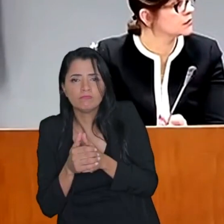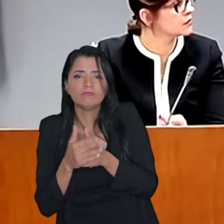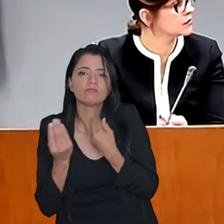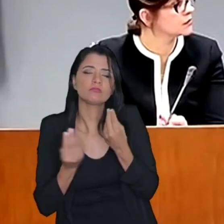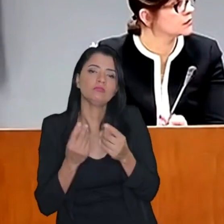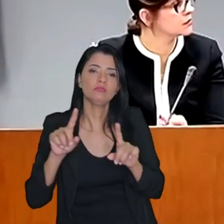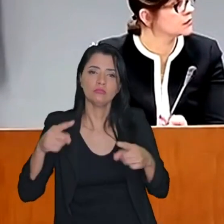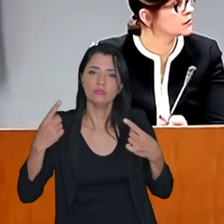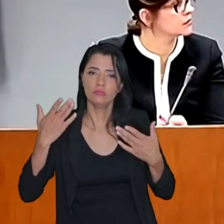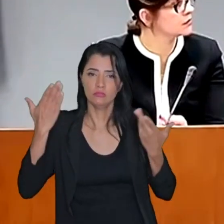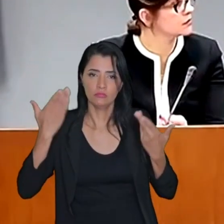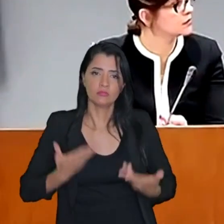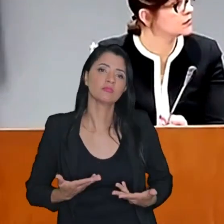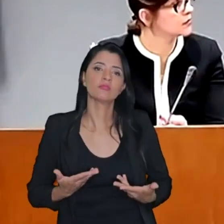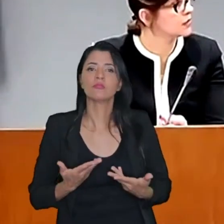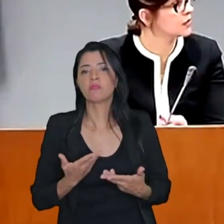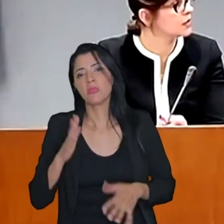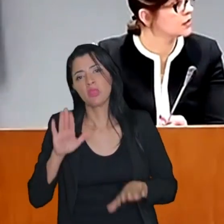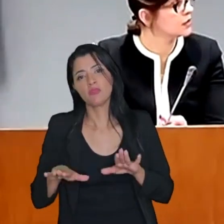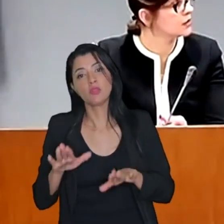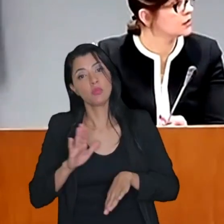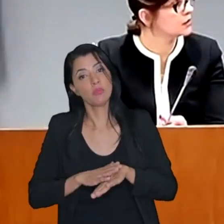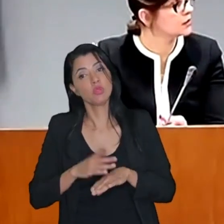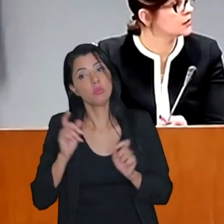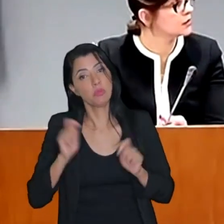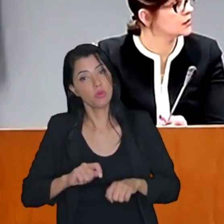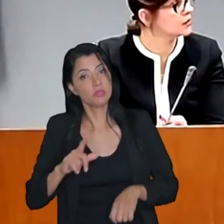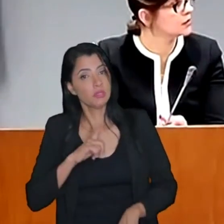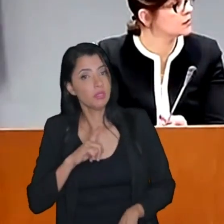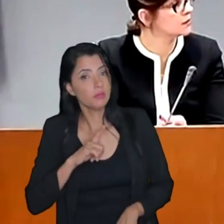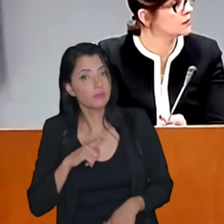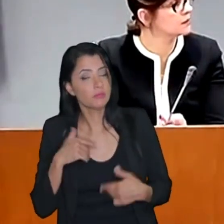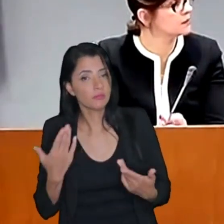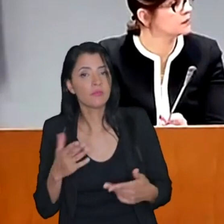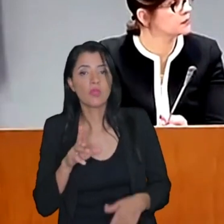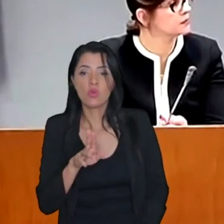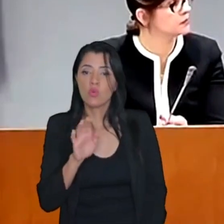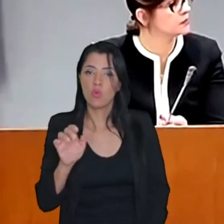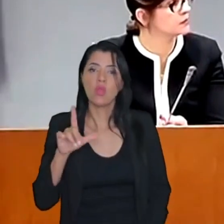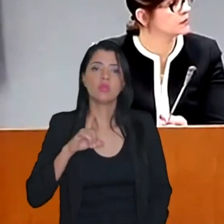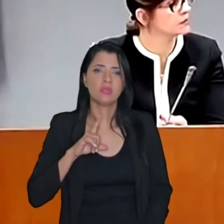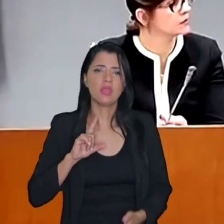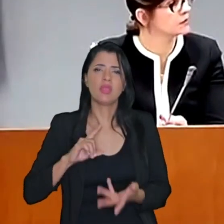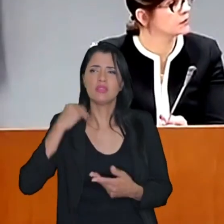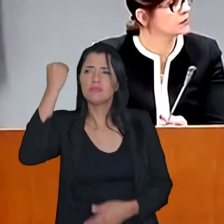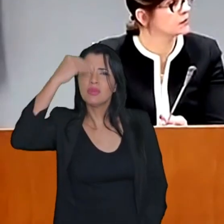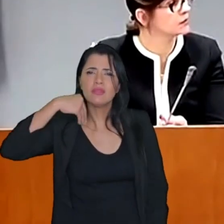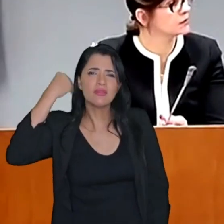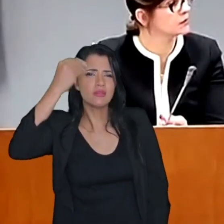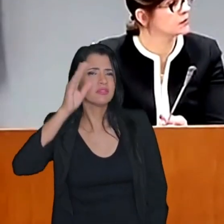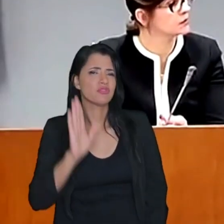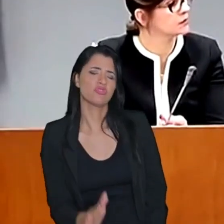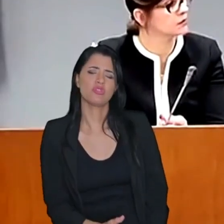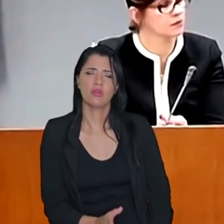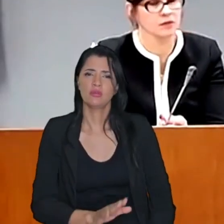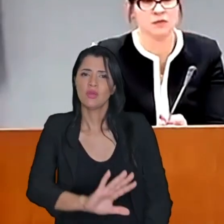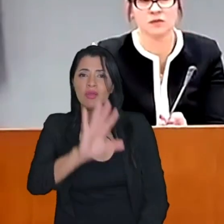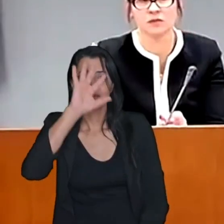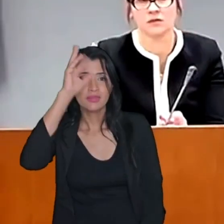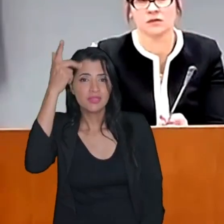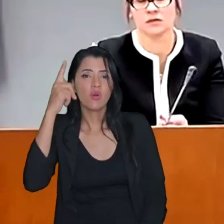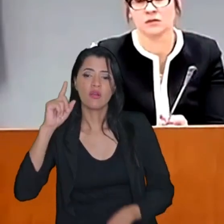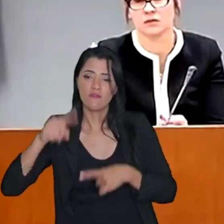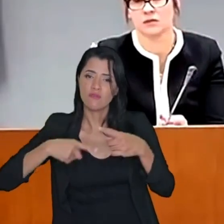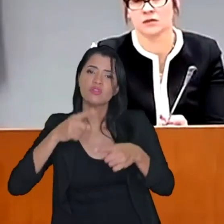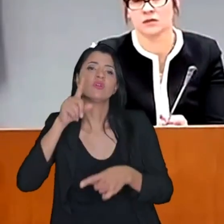perdão, contra mim. Talvez em algum momento eu possa ter isso. A União Europeia tem muita experiência nisso. Então, essa decisão